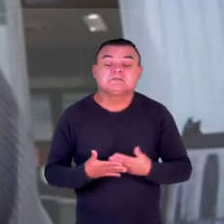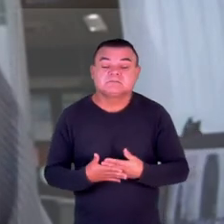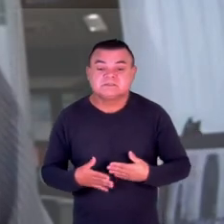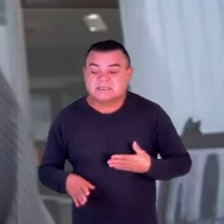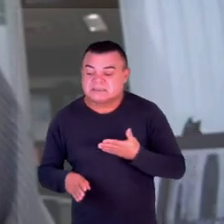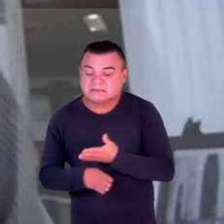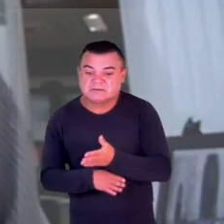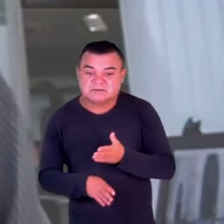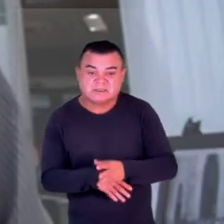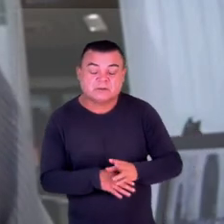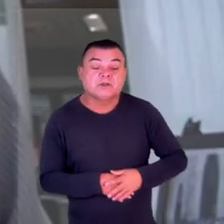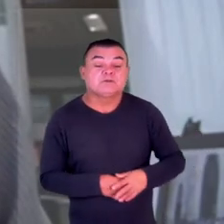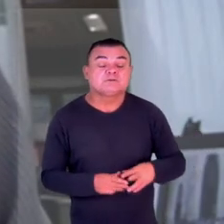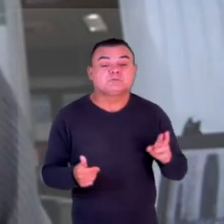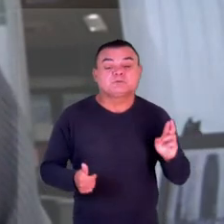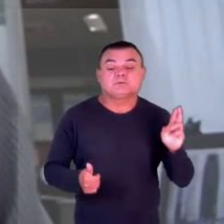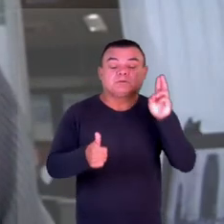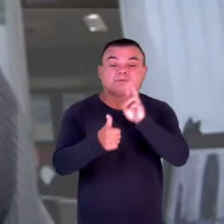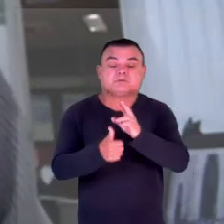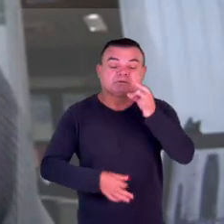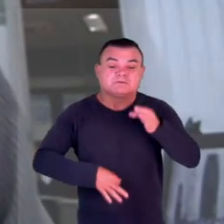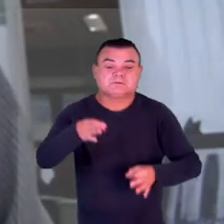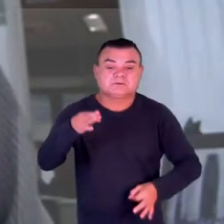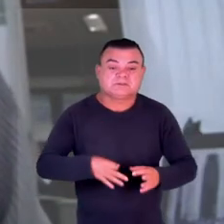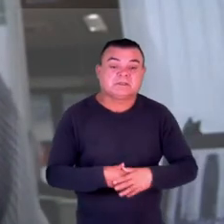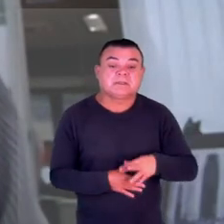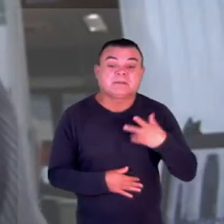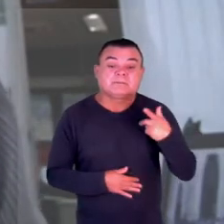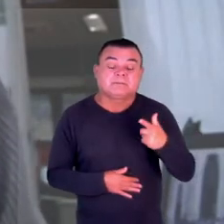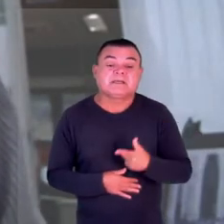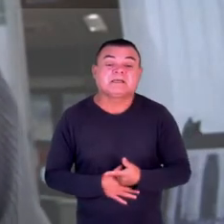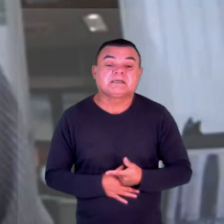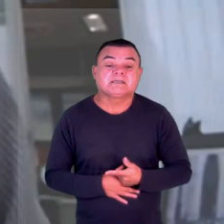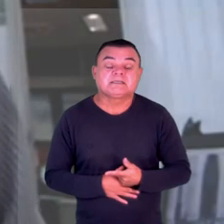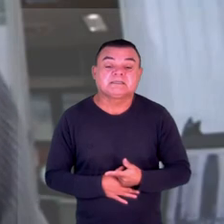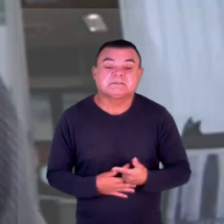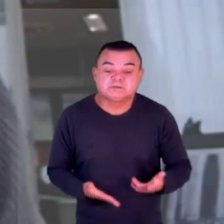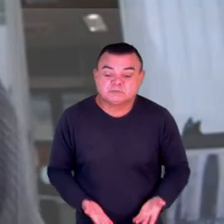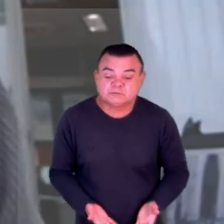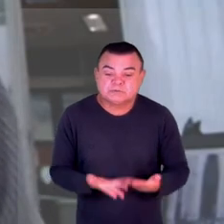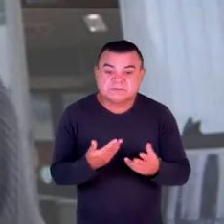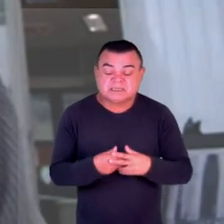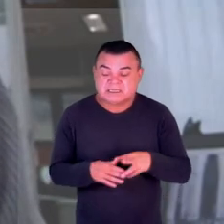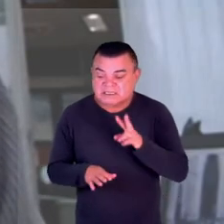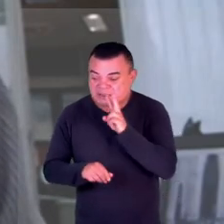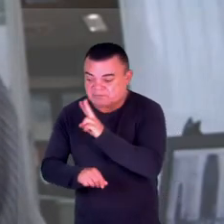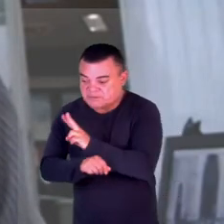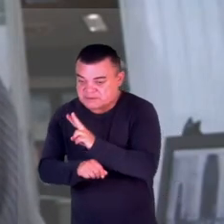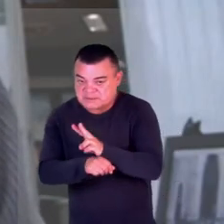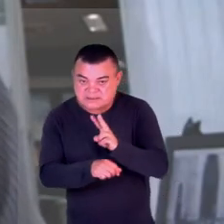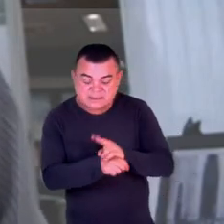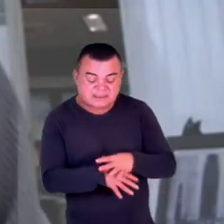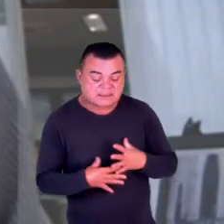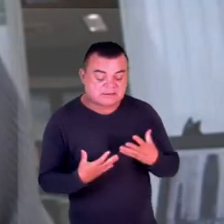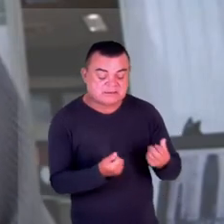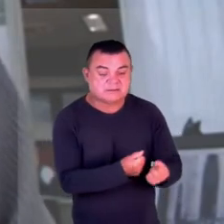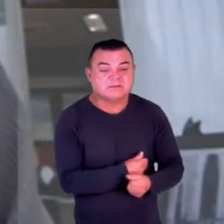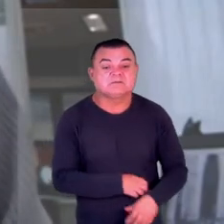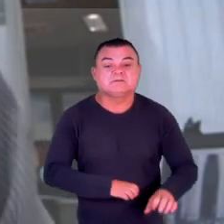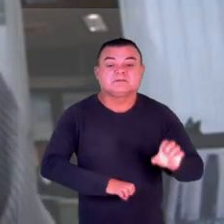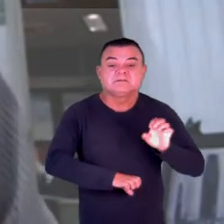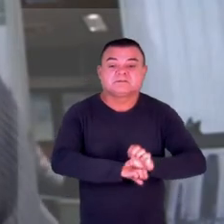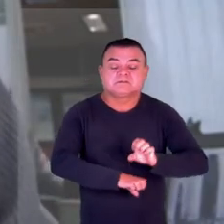Justiça no sentido de haver a de fomentar e fiscalizar a Adesão dos estados e